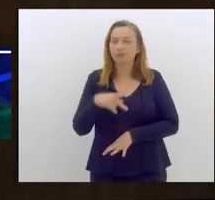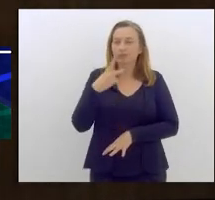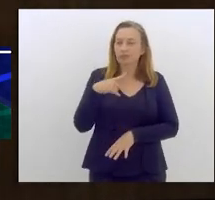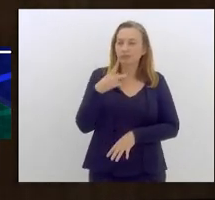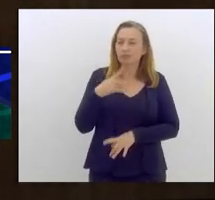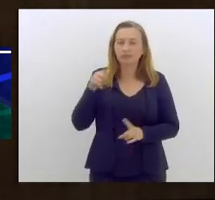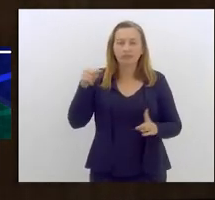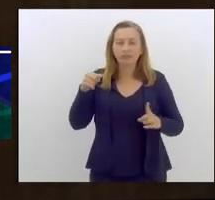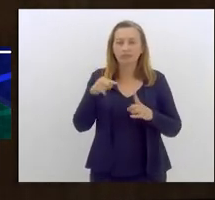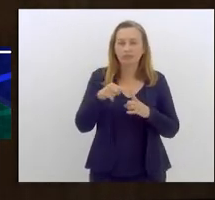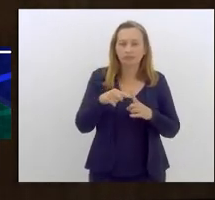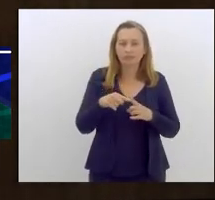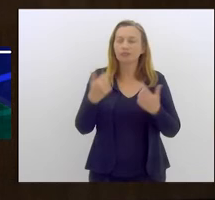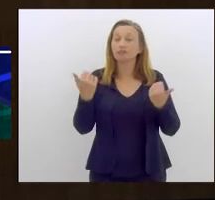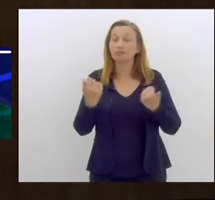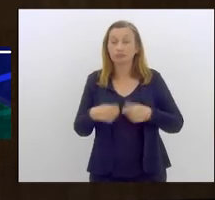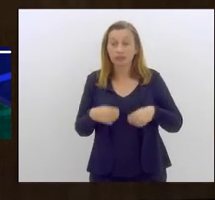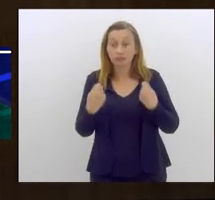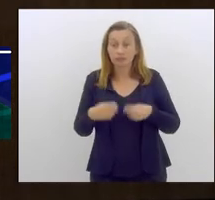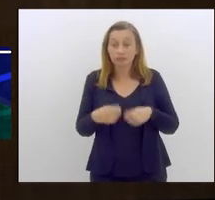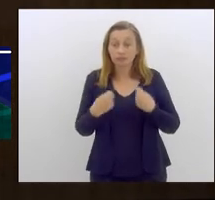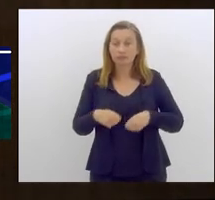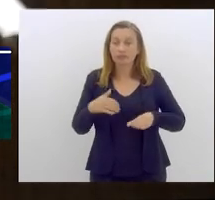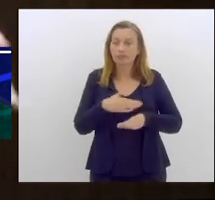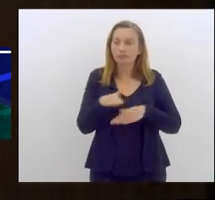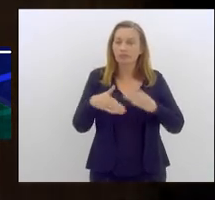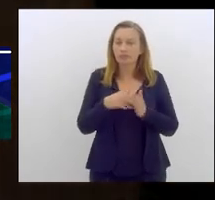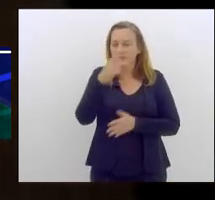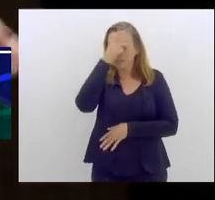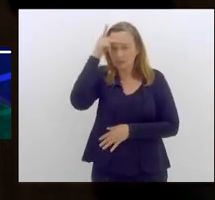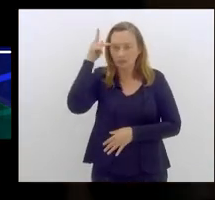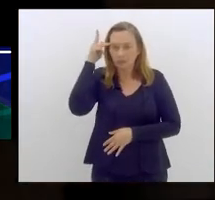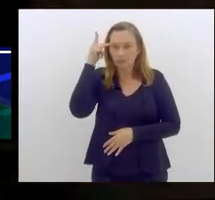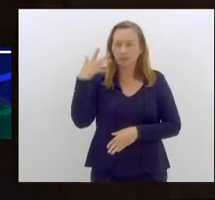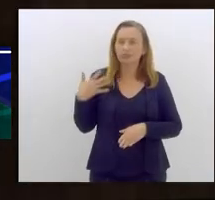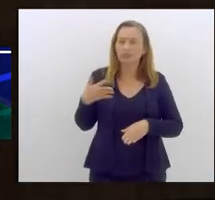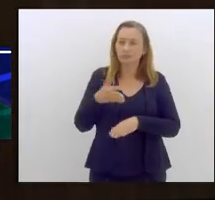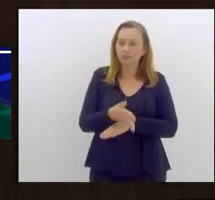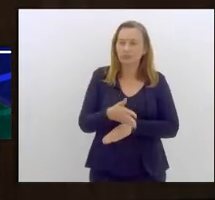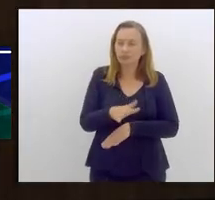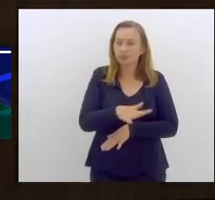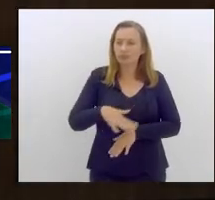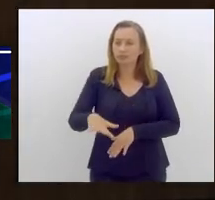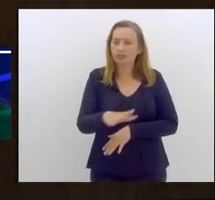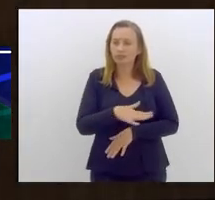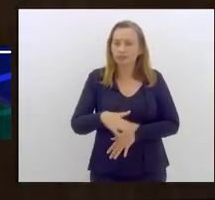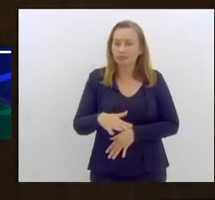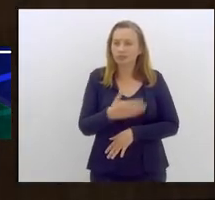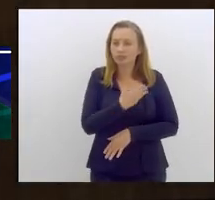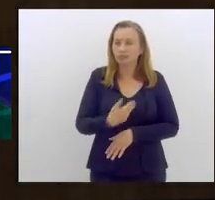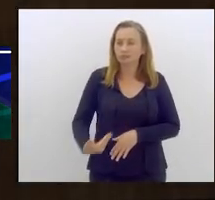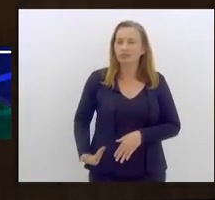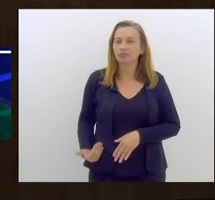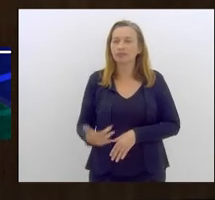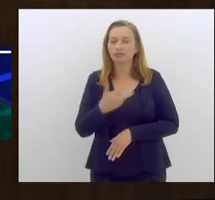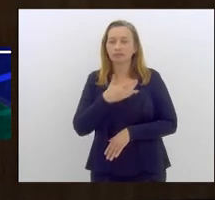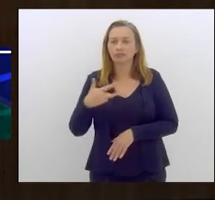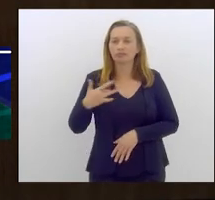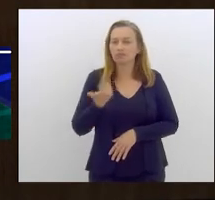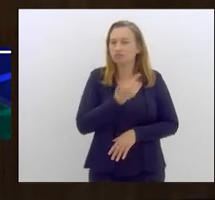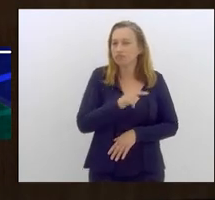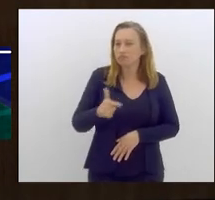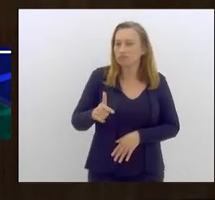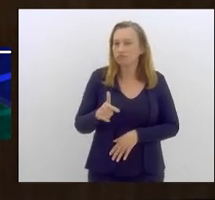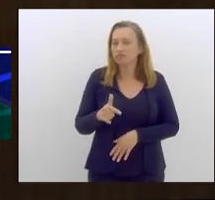muito objetiva a necessidade de que todas as pessoas que cheguem à rede pública de saúde e não tenham a